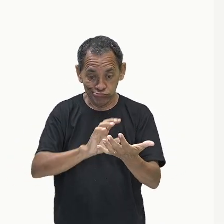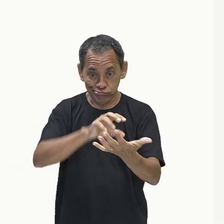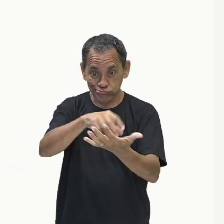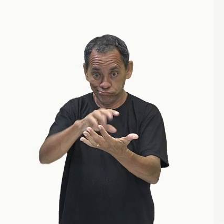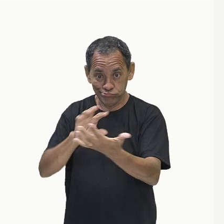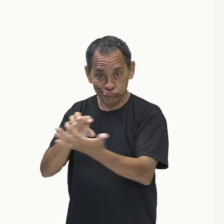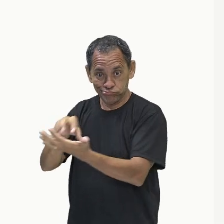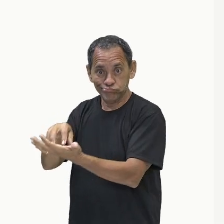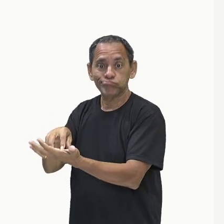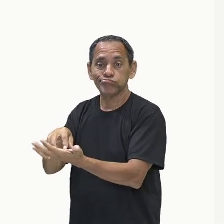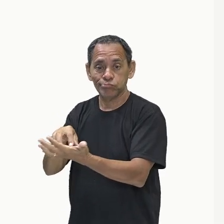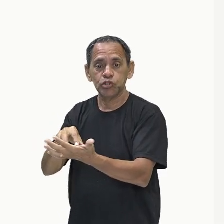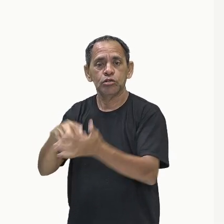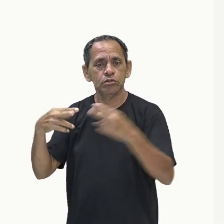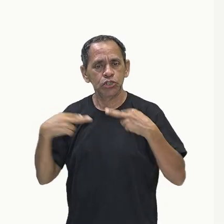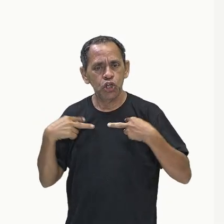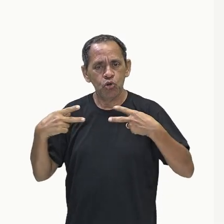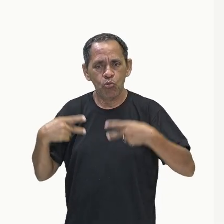a desenvolver